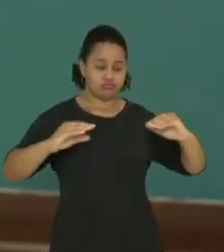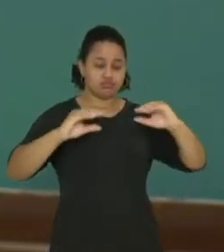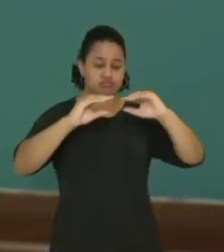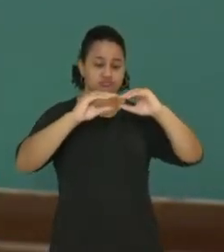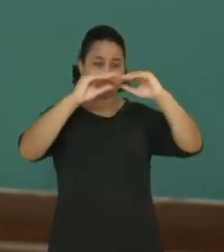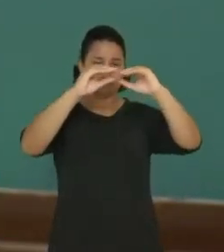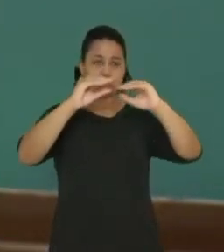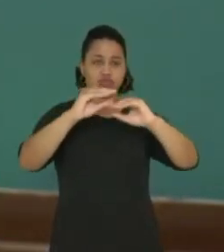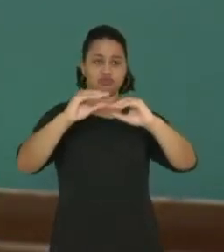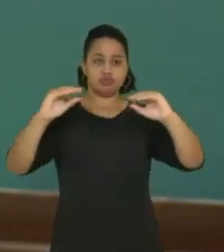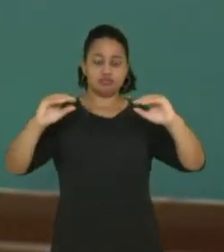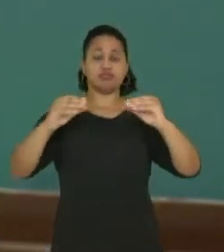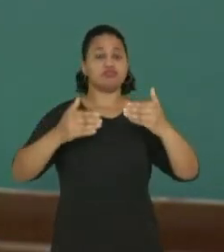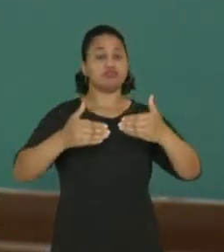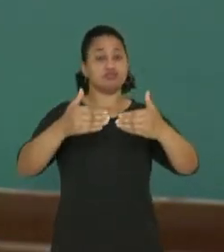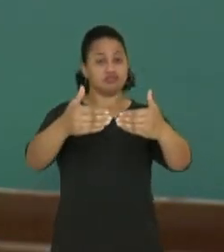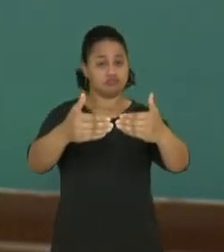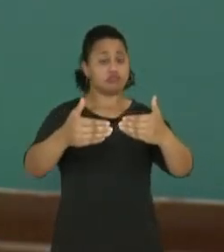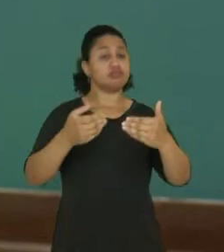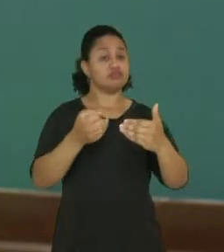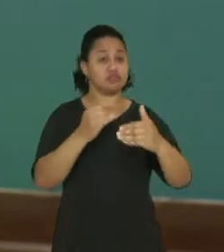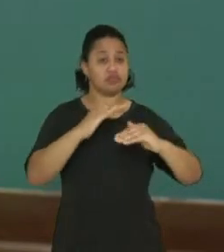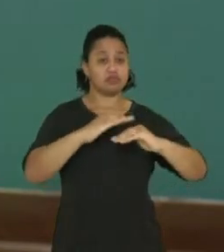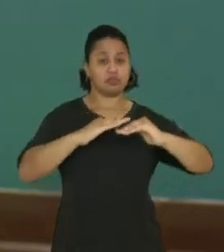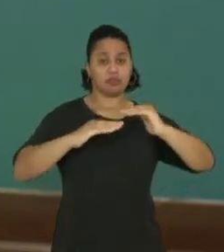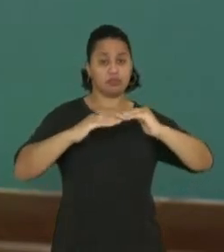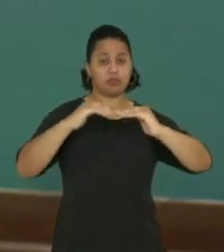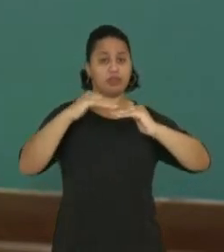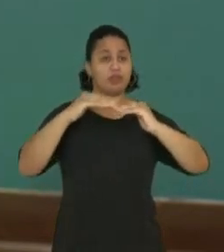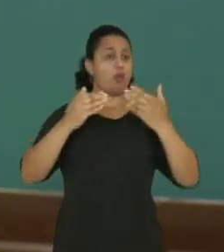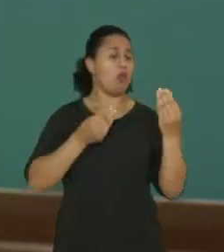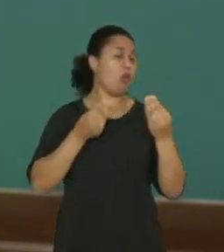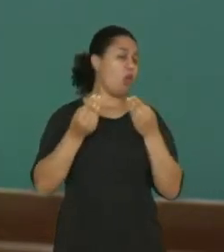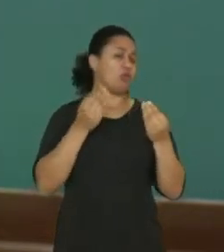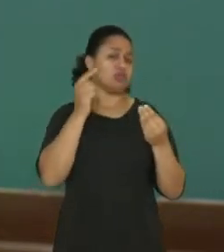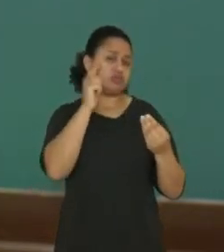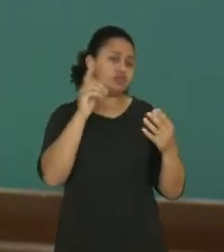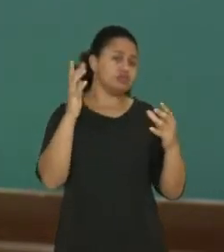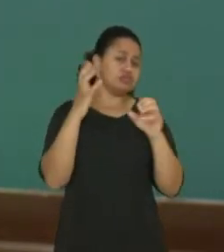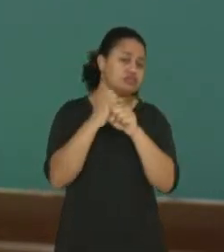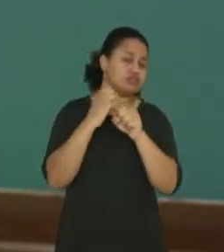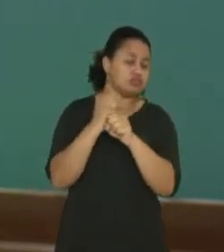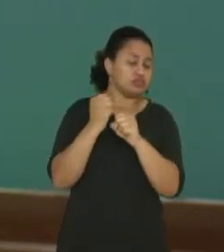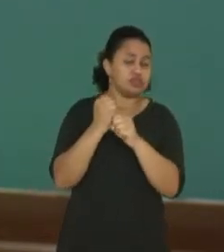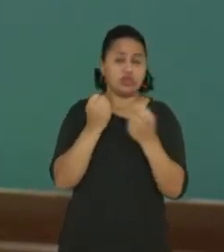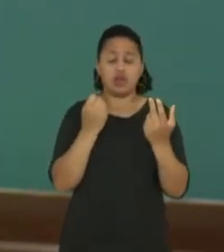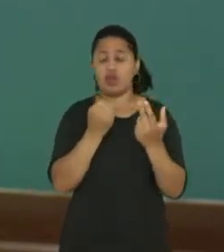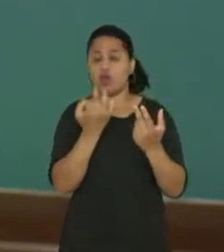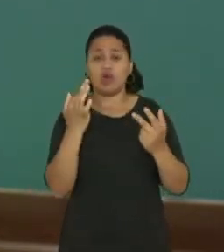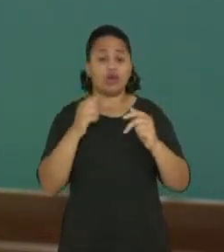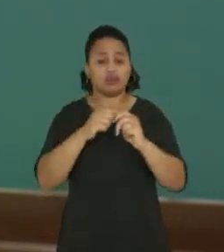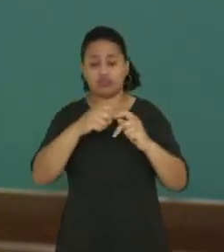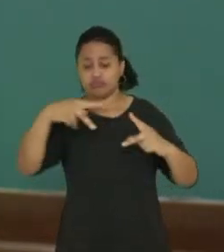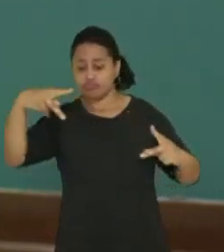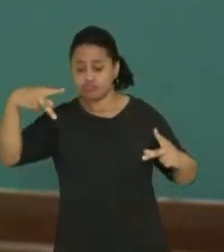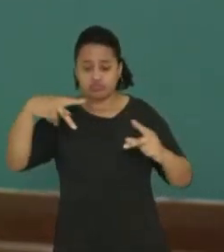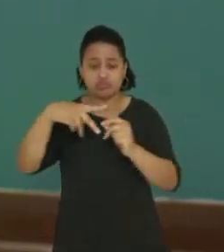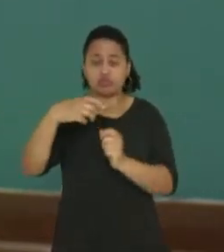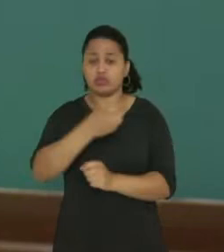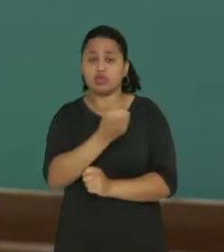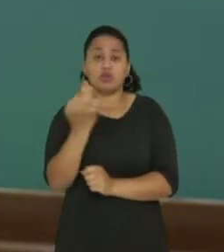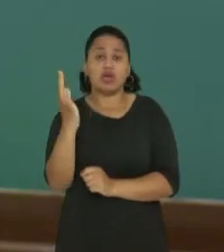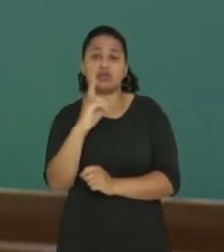cubinhos, três camadinhas com alguns cubinhos. Como que a gente consegue calcular o volume dele? Como que a gente consegue mais ou menos estimar